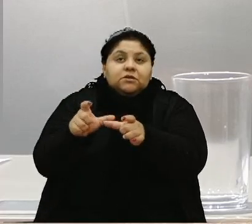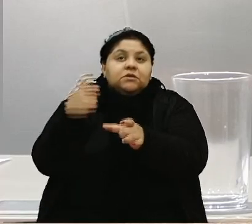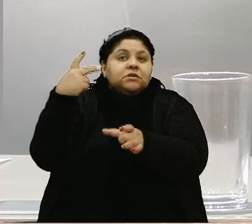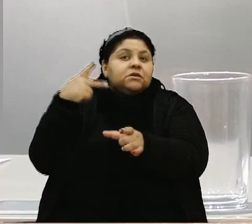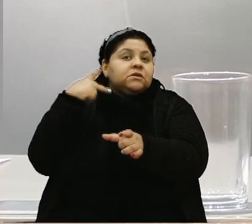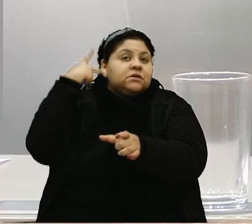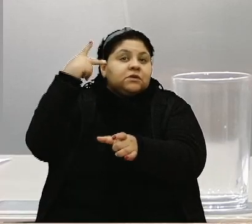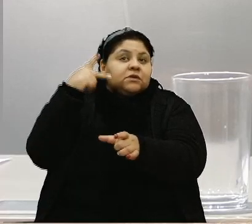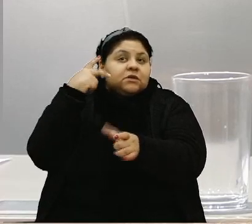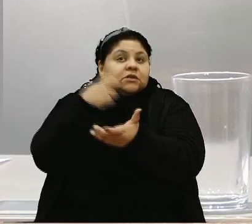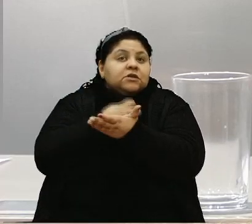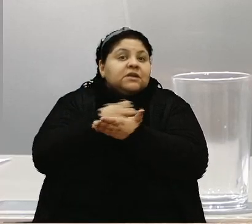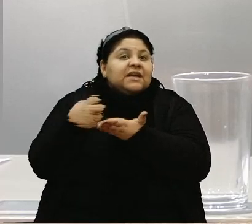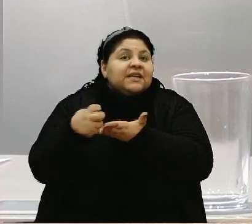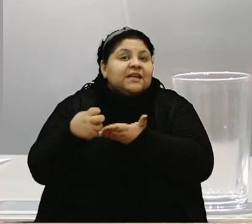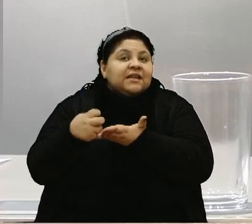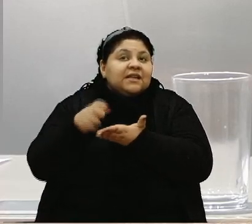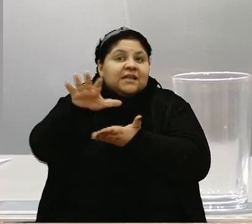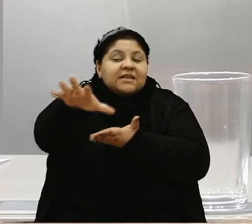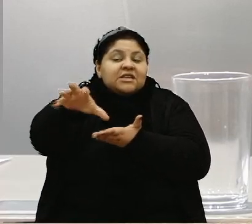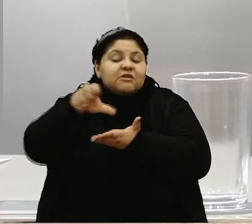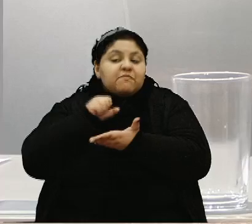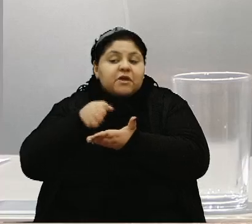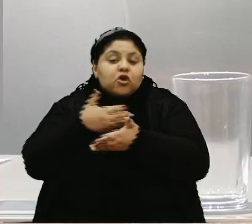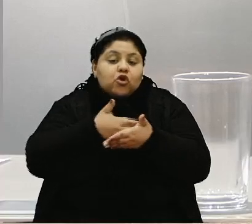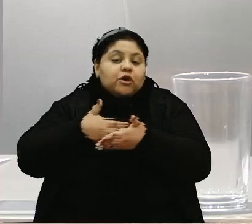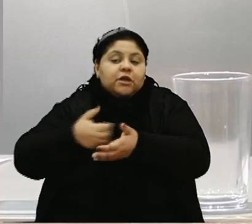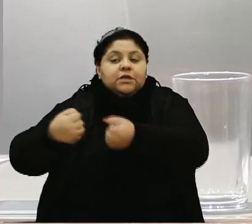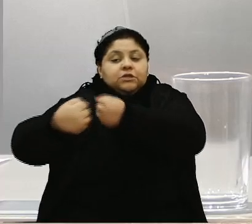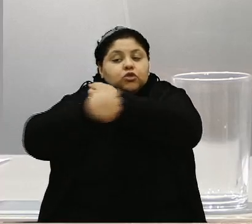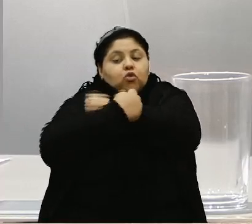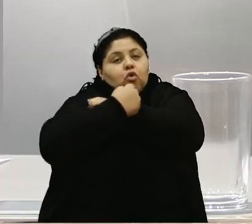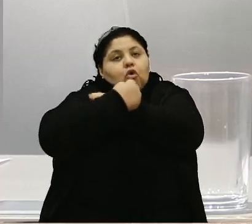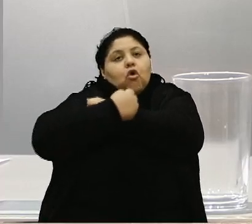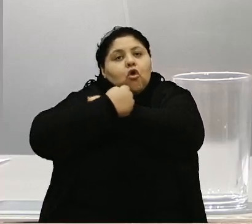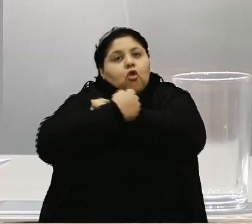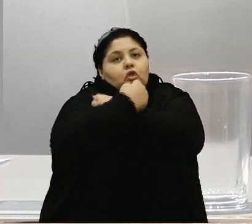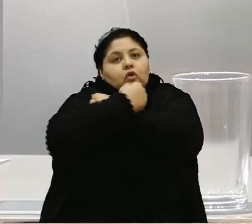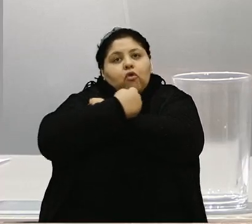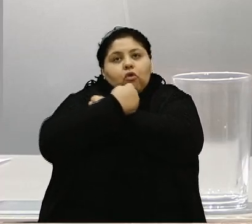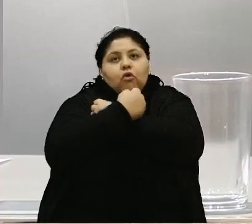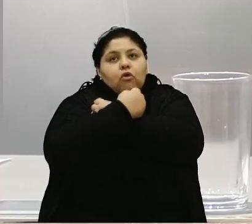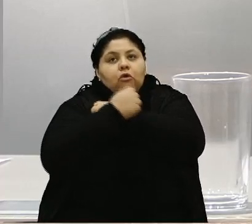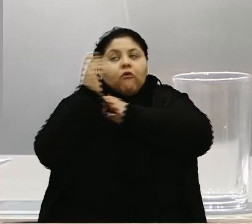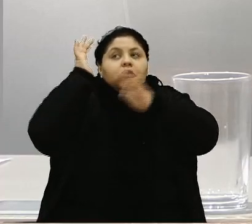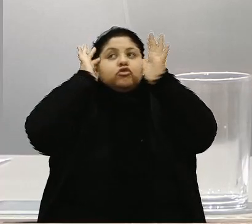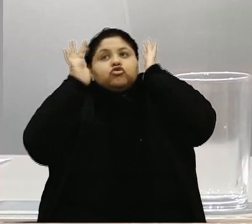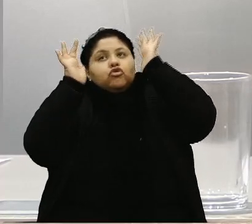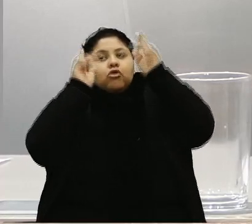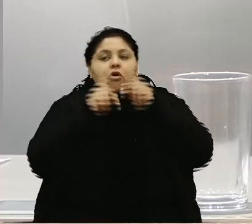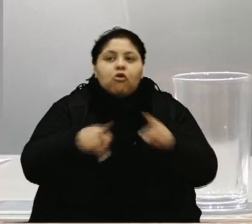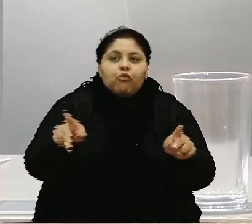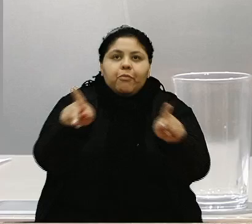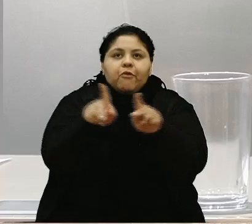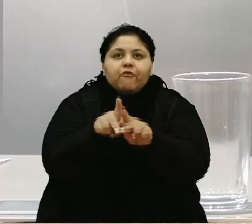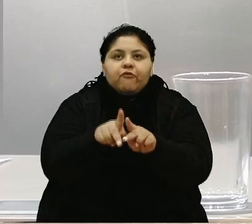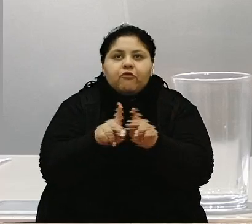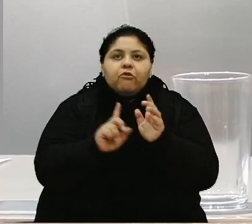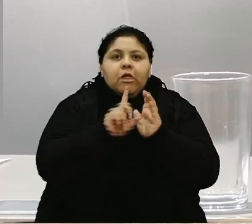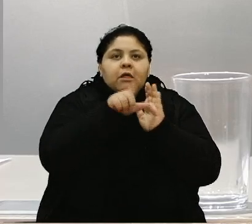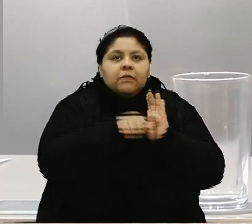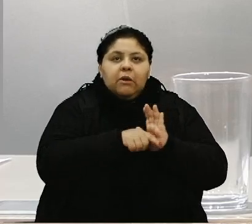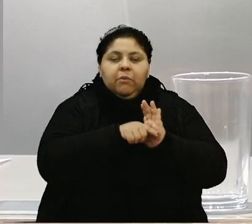candidato caçado que pegou a criança no colo, num porão, numa garagem, iludiu o povo, né? E depois